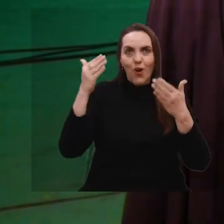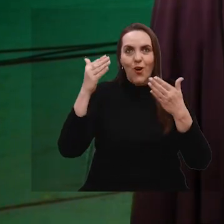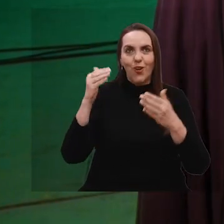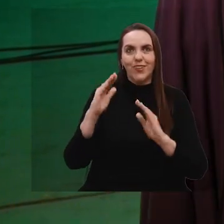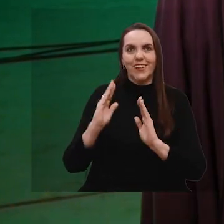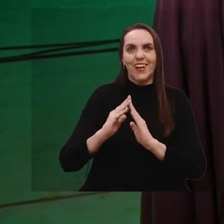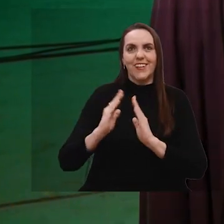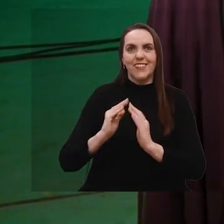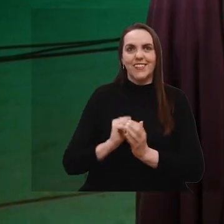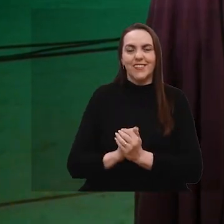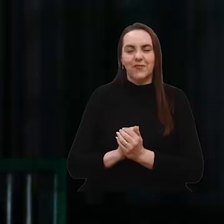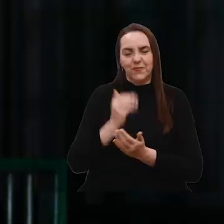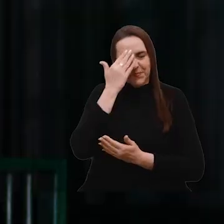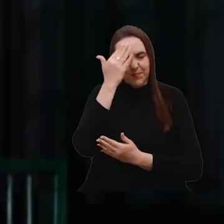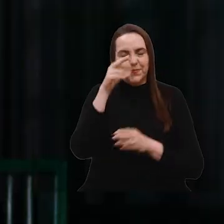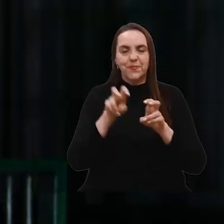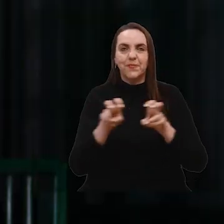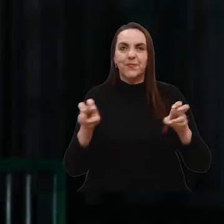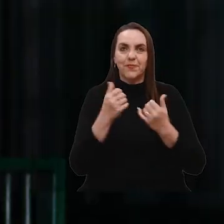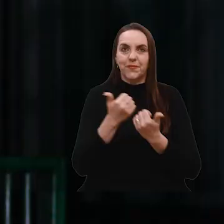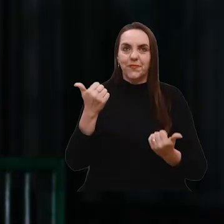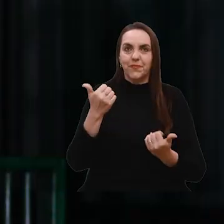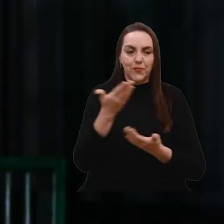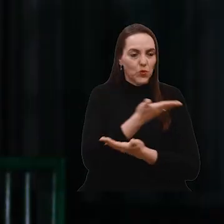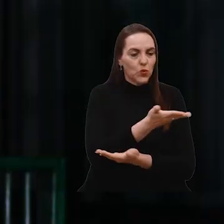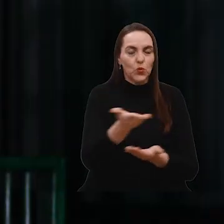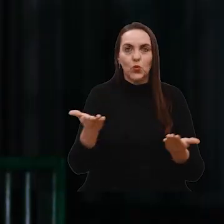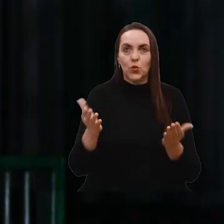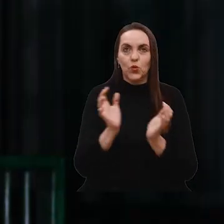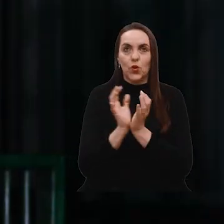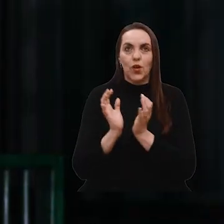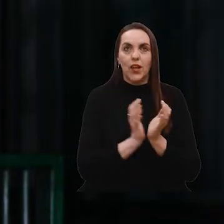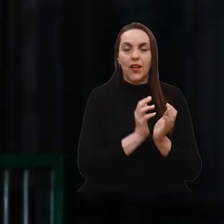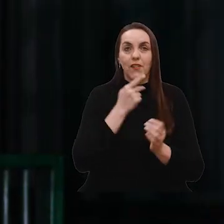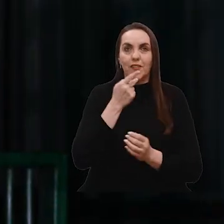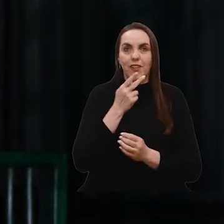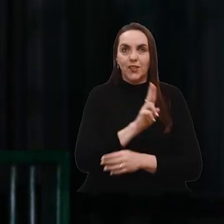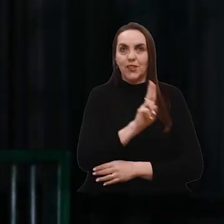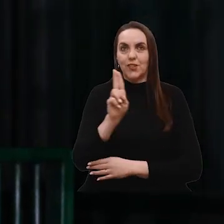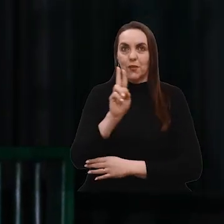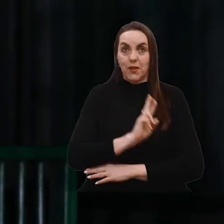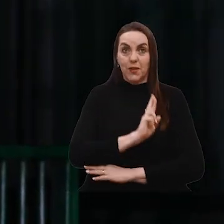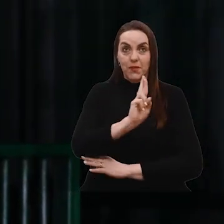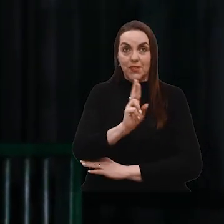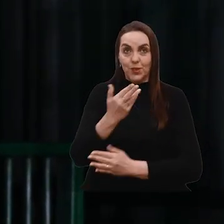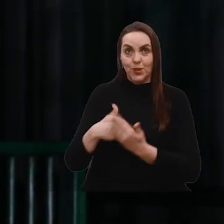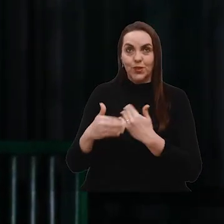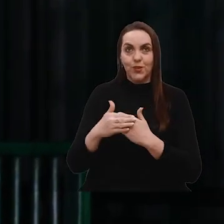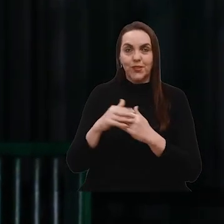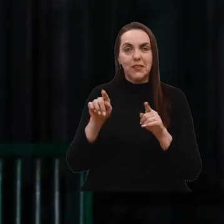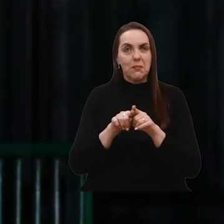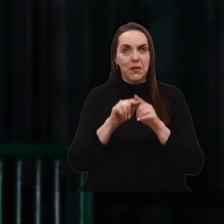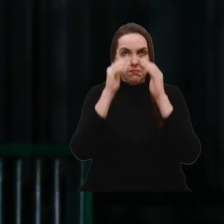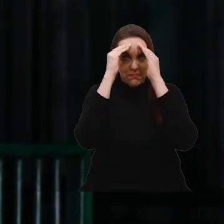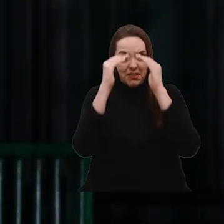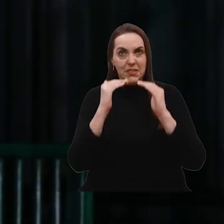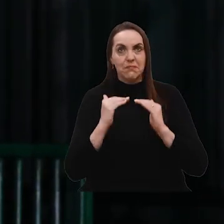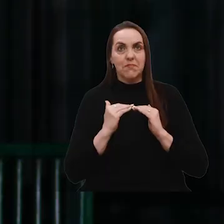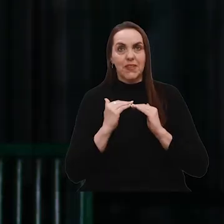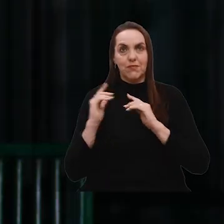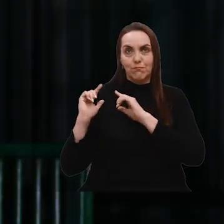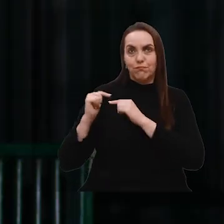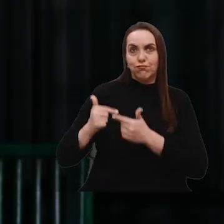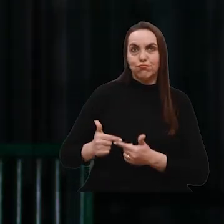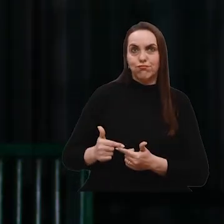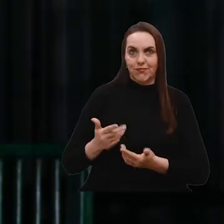Casa. Quero agradecer à mesa diretora, aos demais colegas, por me convidarem para falar em nome de todos, o que demonstra